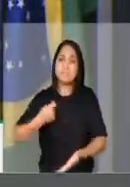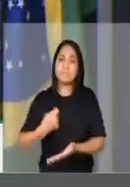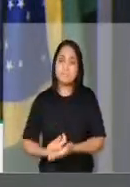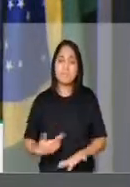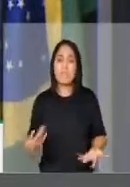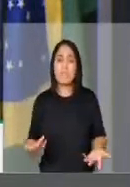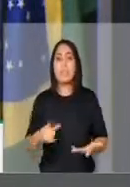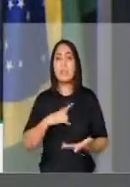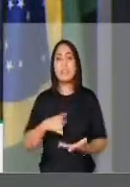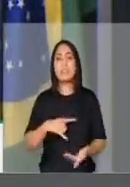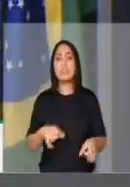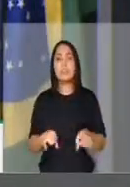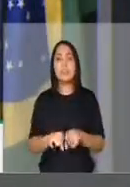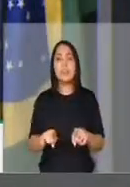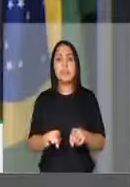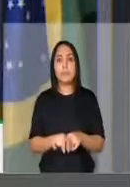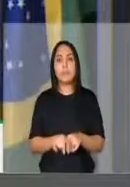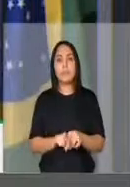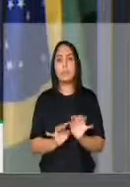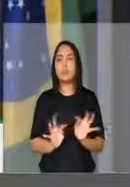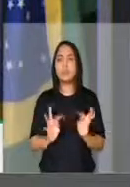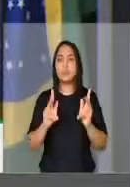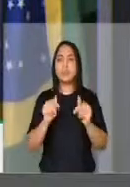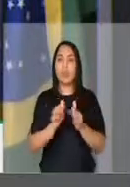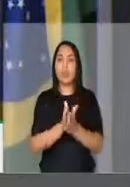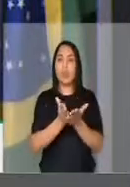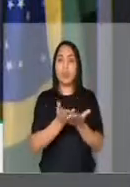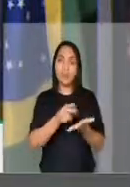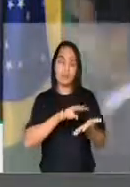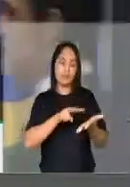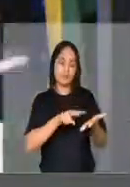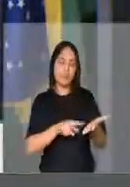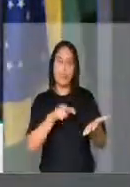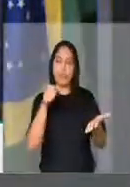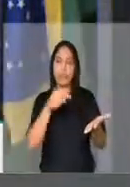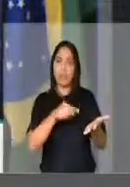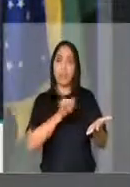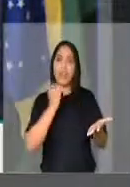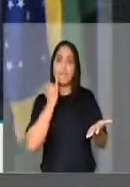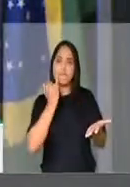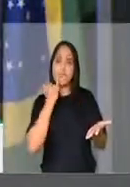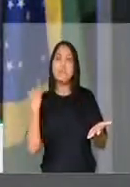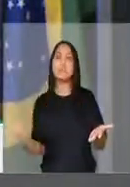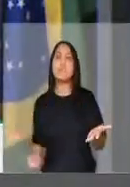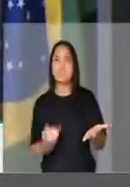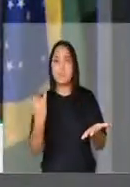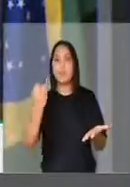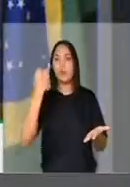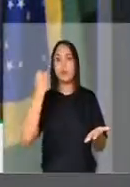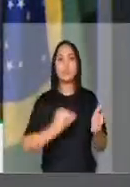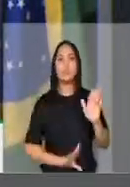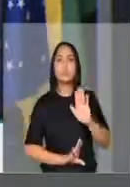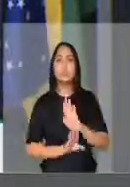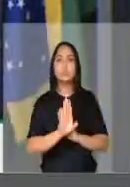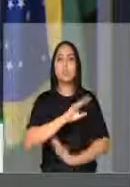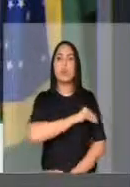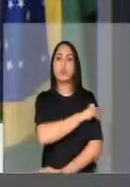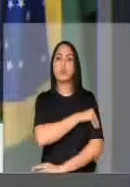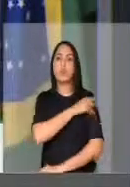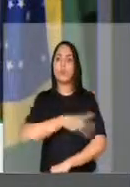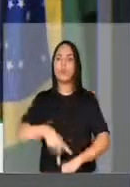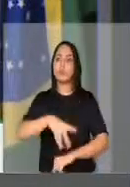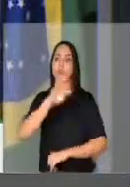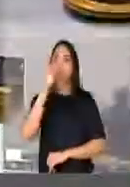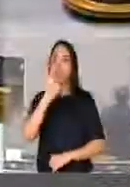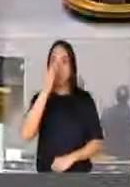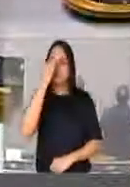gerou inclusive a formatação deste livro com informações muito importantes sobre o crescimento do acolhido nosso país